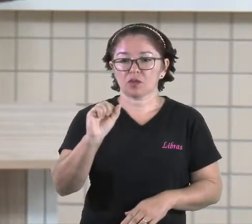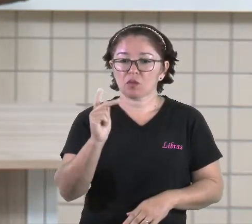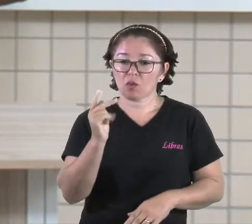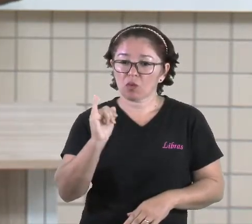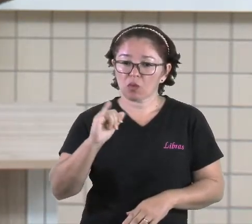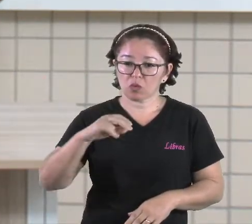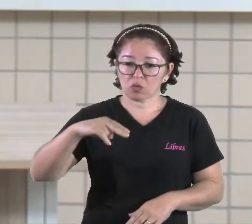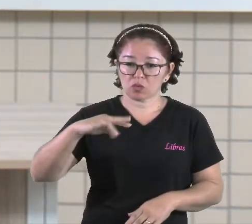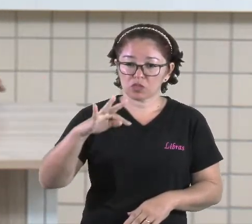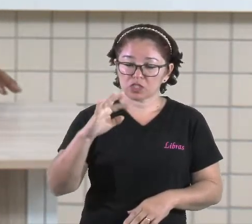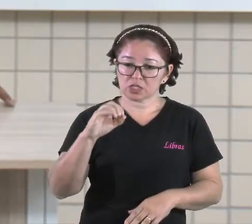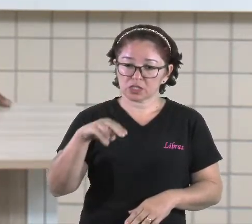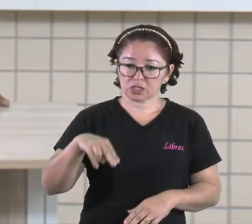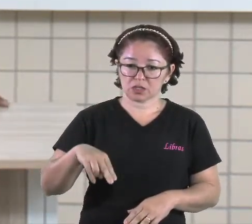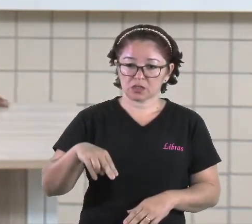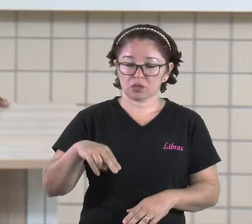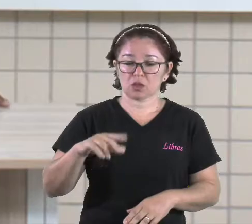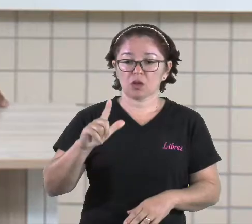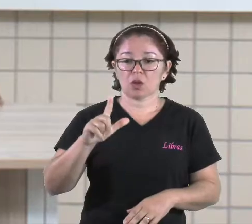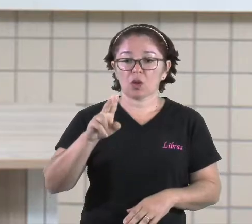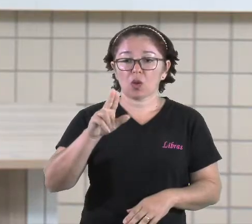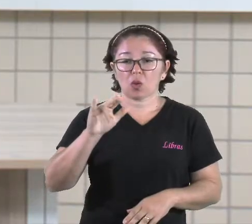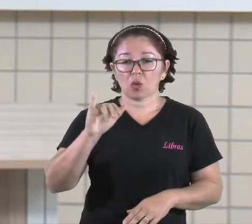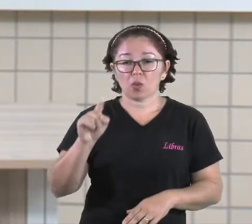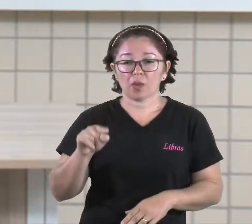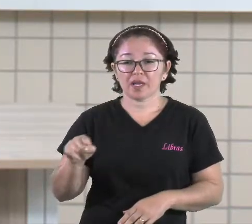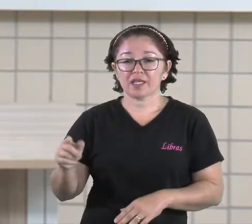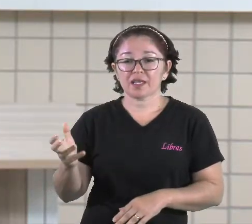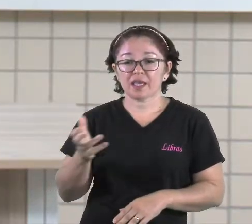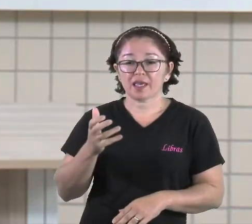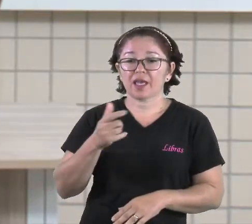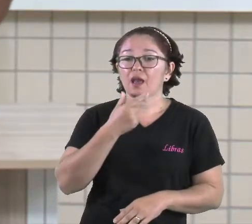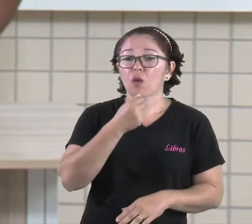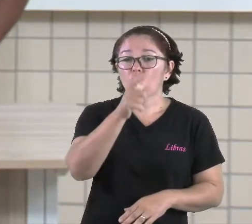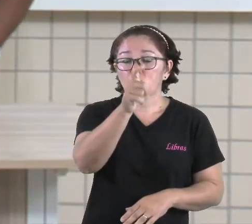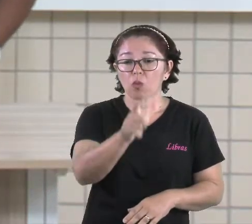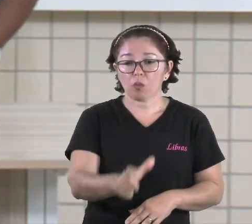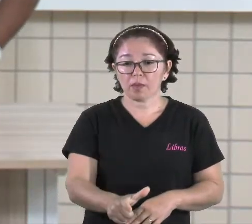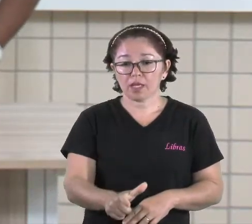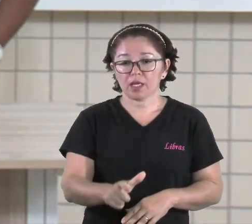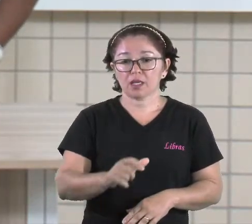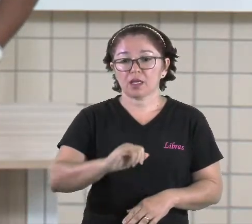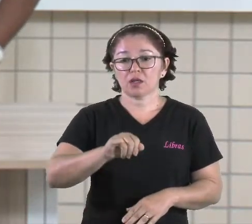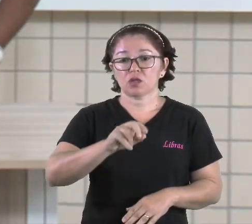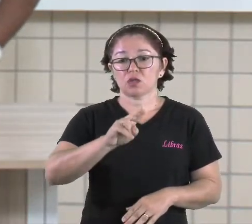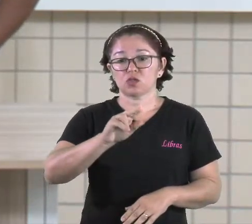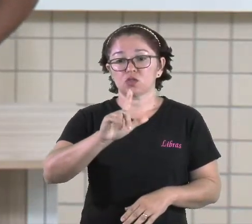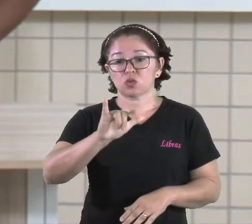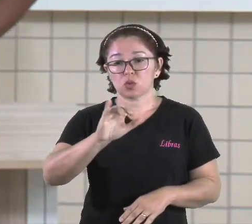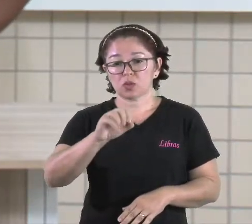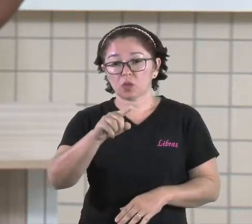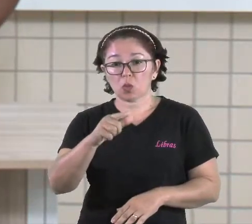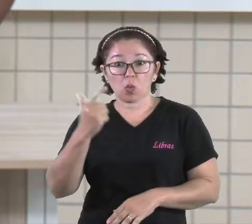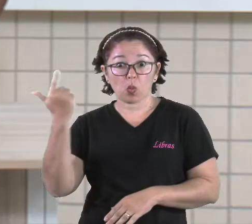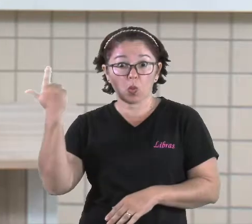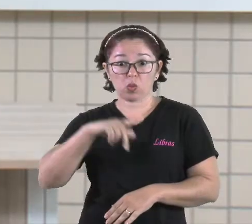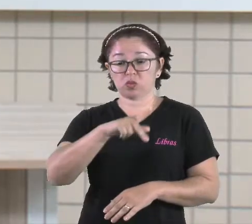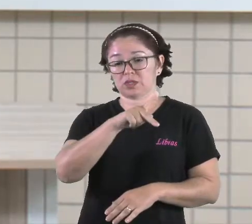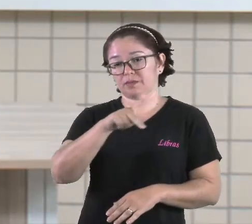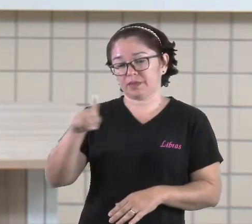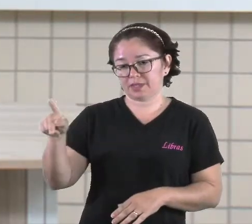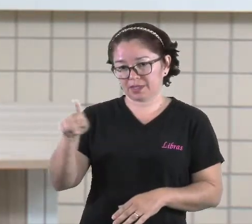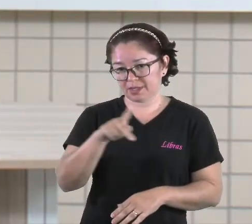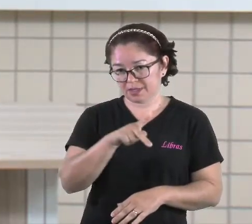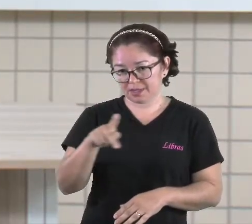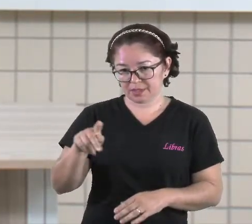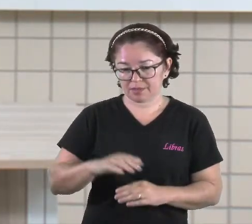emplacar a candidatura de Júlio Prestes a presidente da República, imaginando a situação dos cafeicultores paulistas daquela época